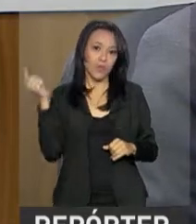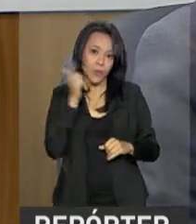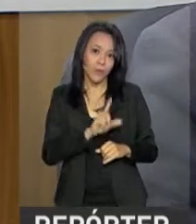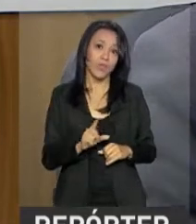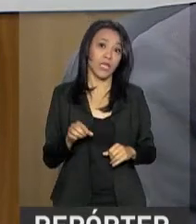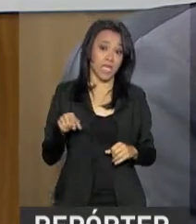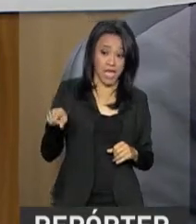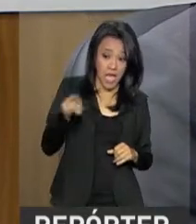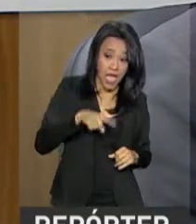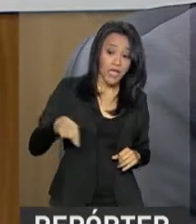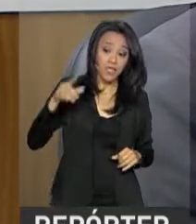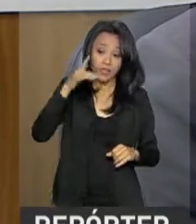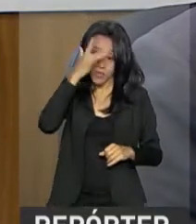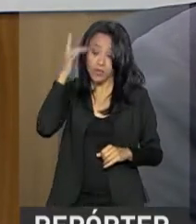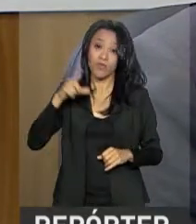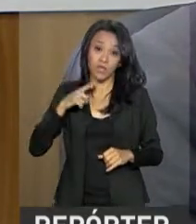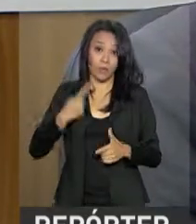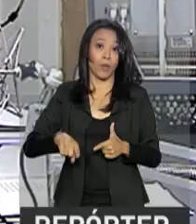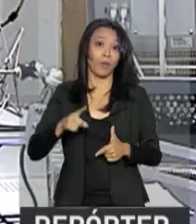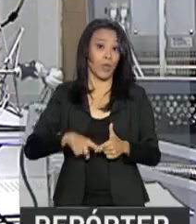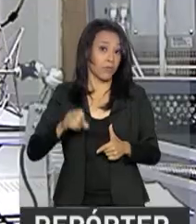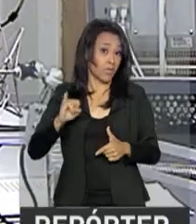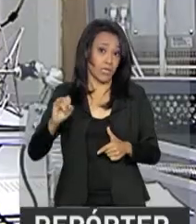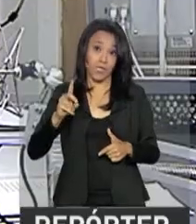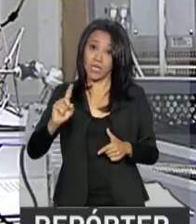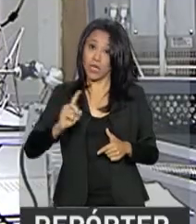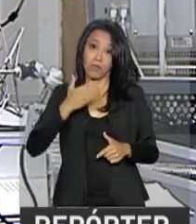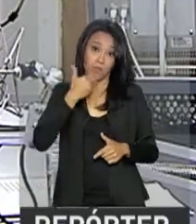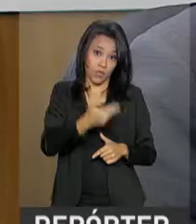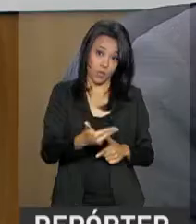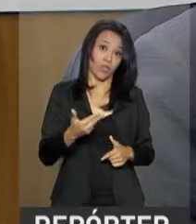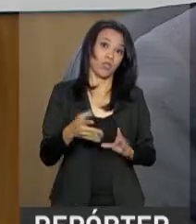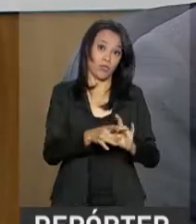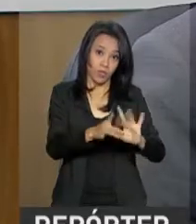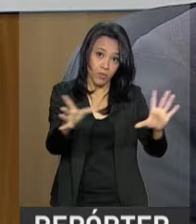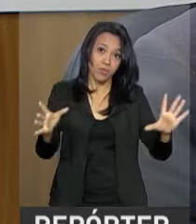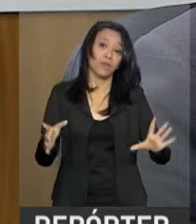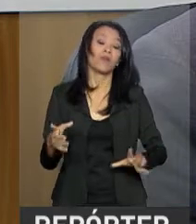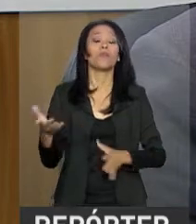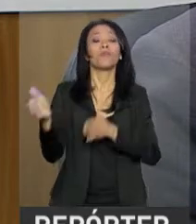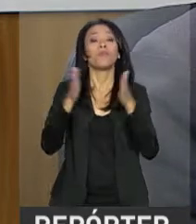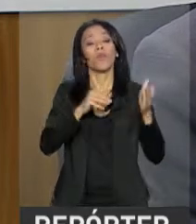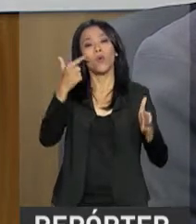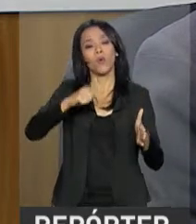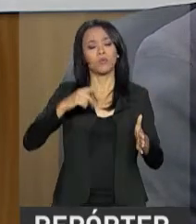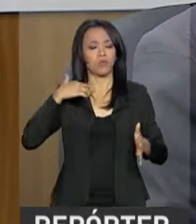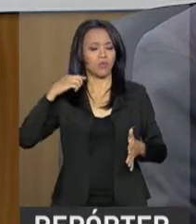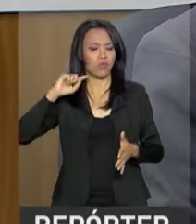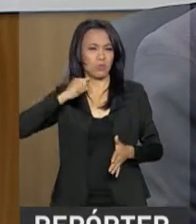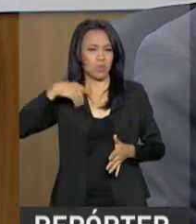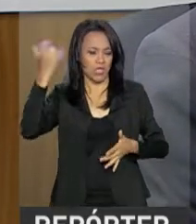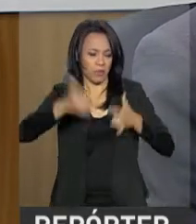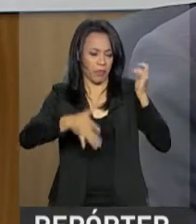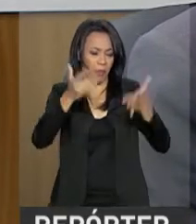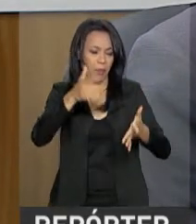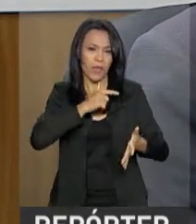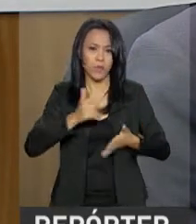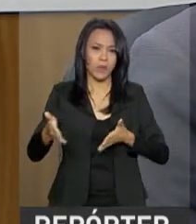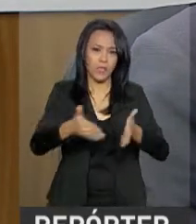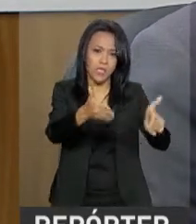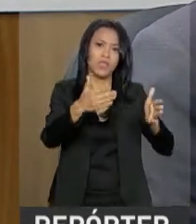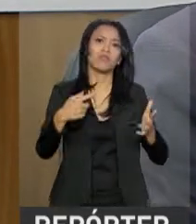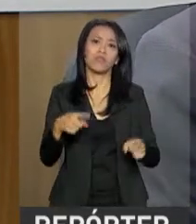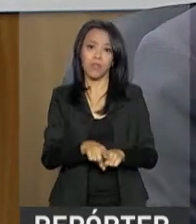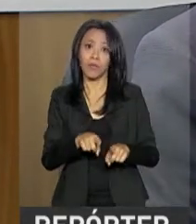terão consequências se não pedirem autorização da mesma forma o combate à poluição dos nossos rios o patrimônio a importância dos nossos